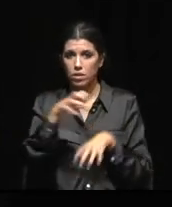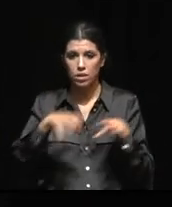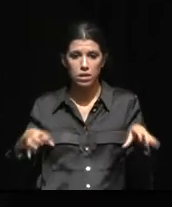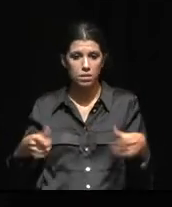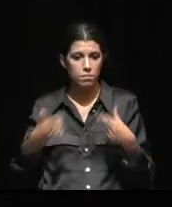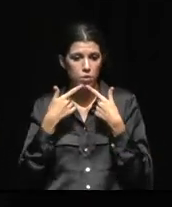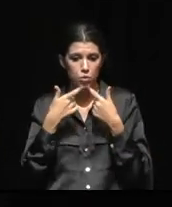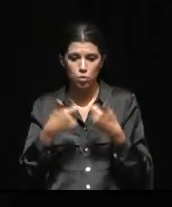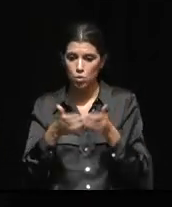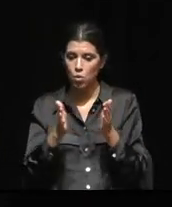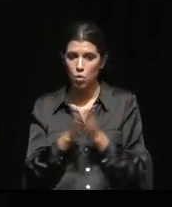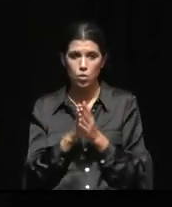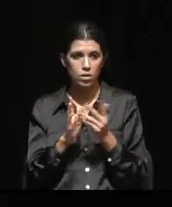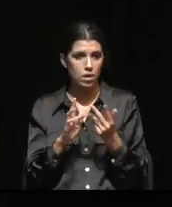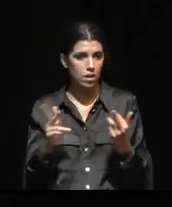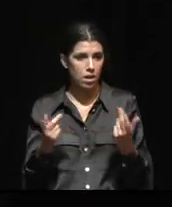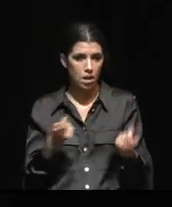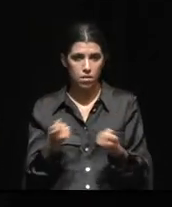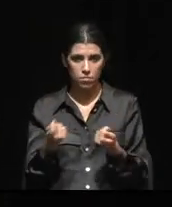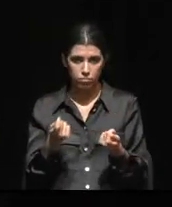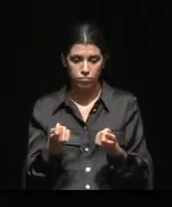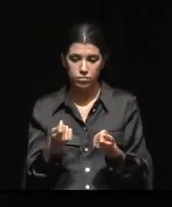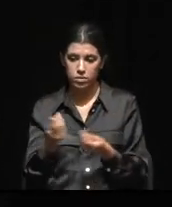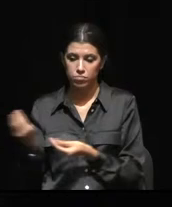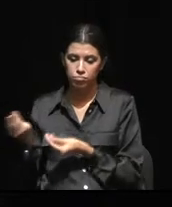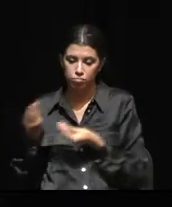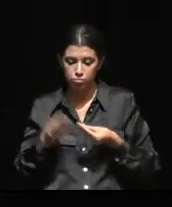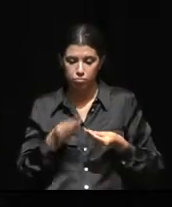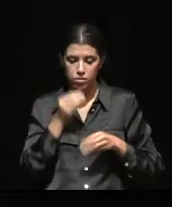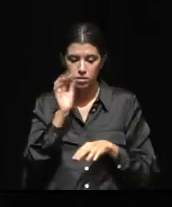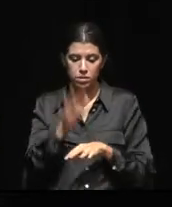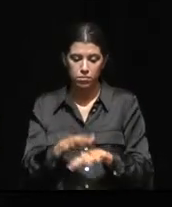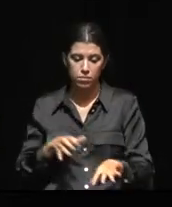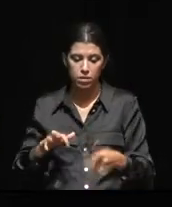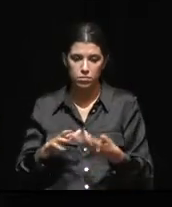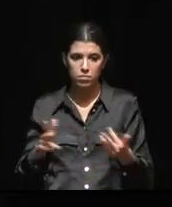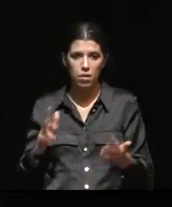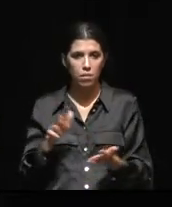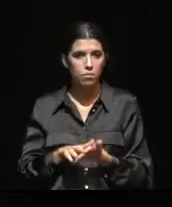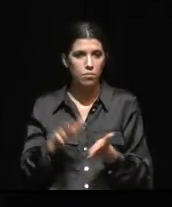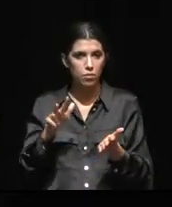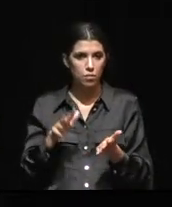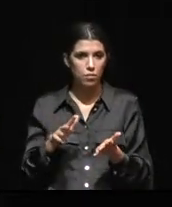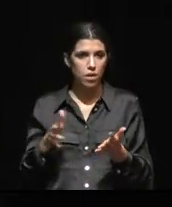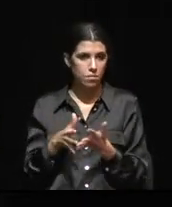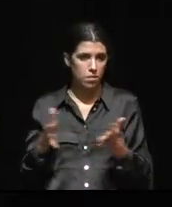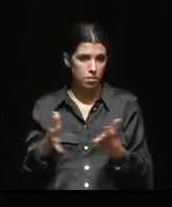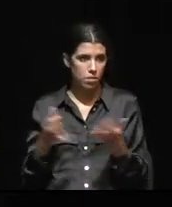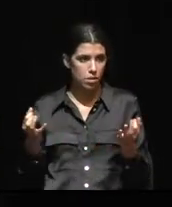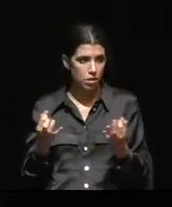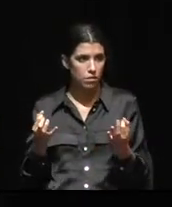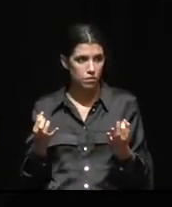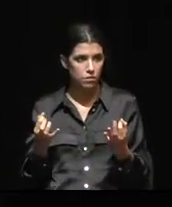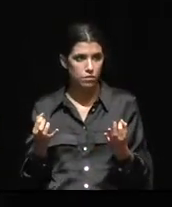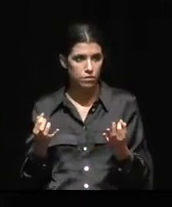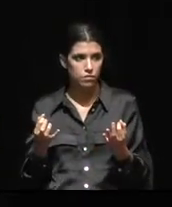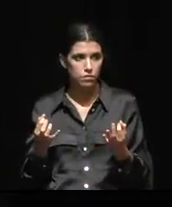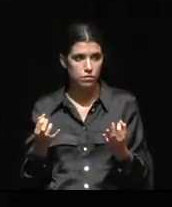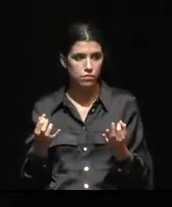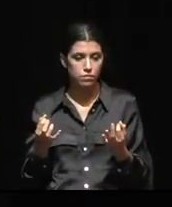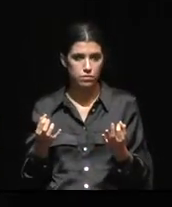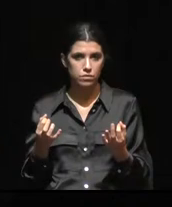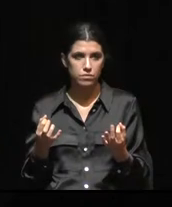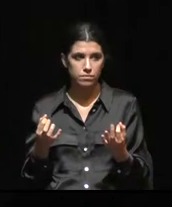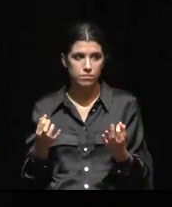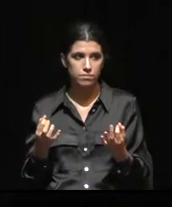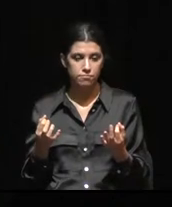Municipal de Lisboa eh que veio esta Assembleia municipal e que foi aprovado por larga maioria portanto é só para não estar a fazer algo